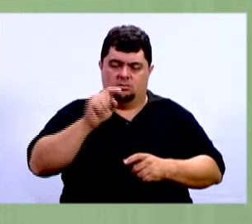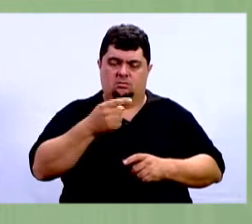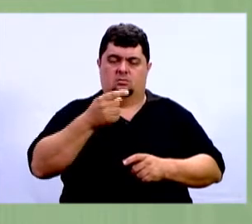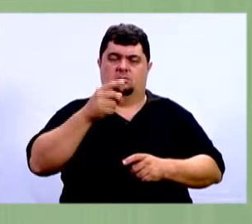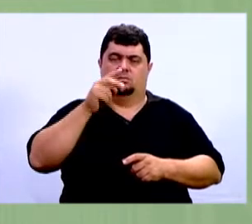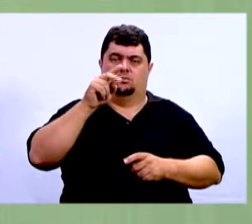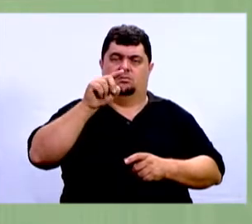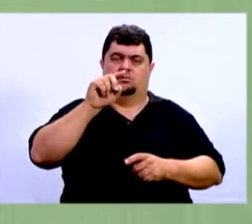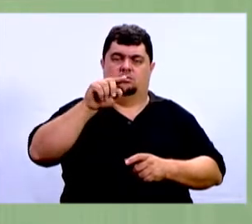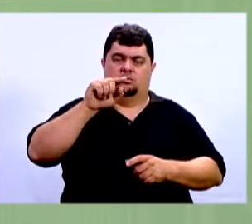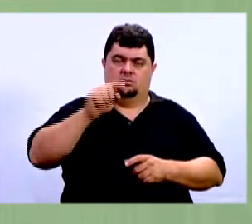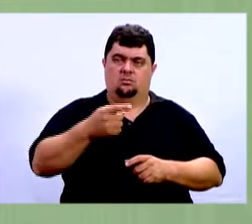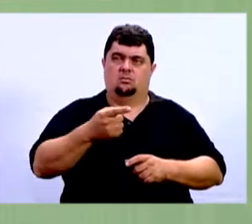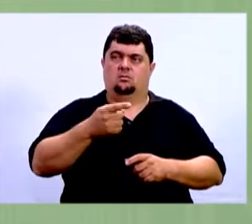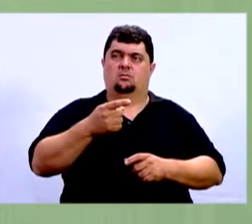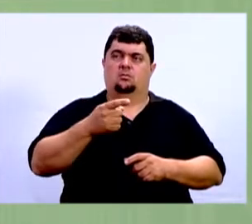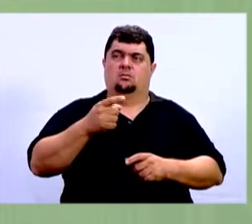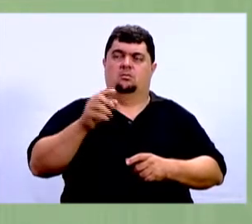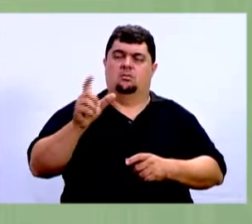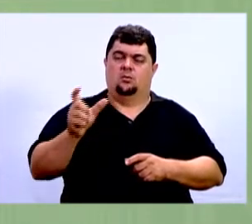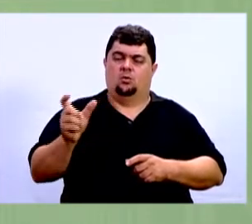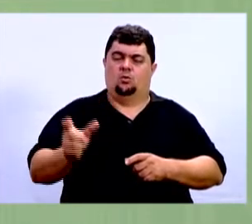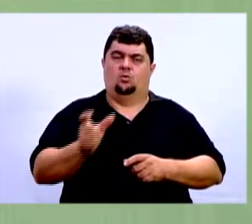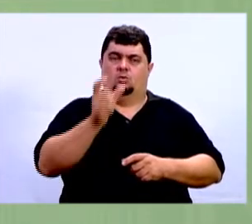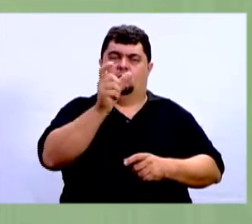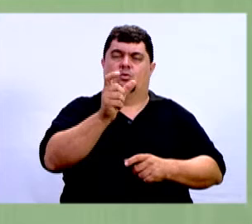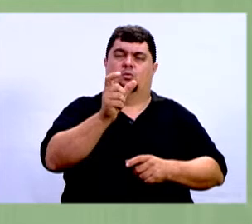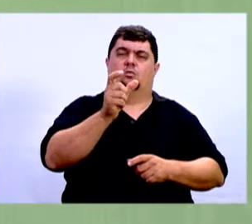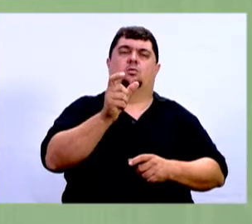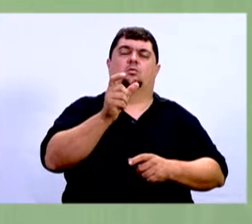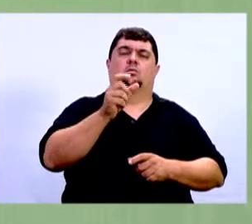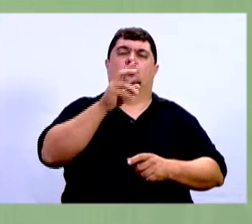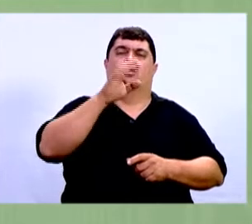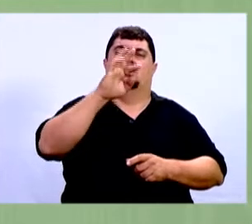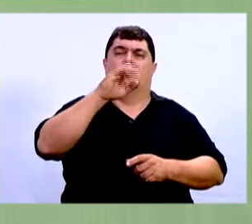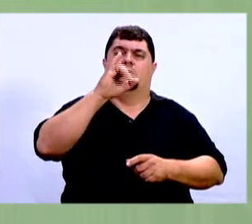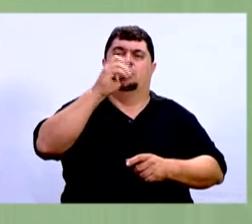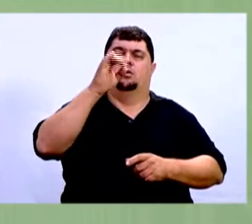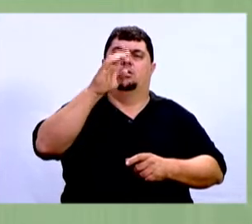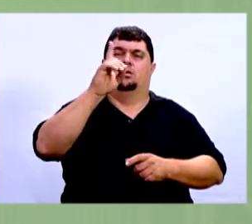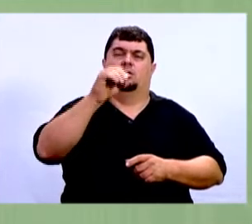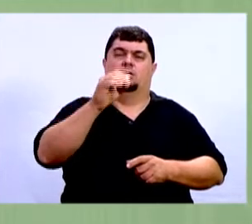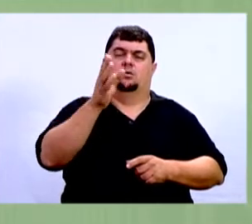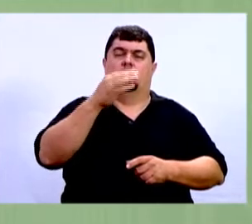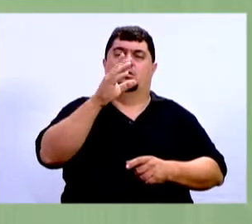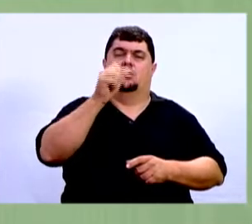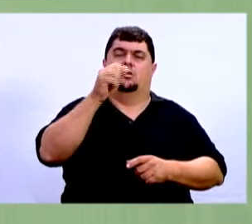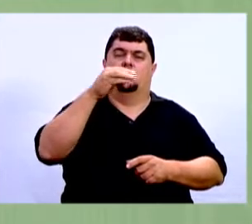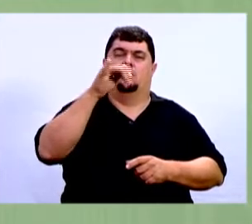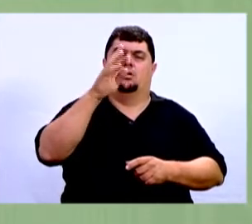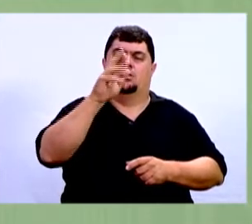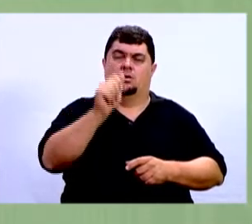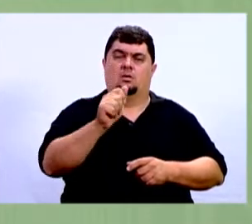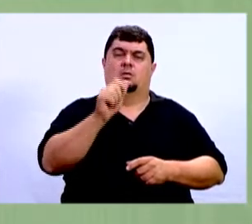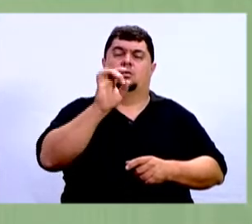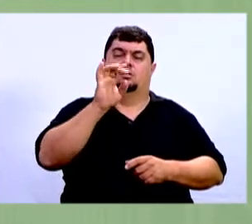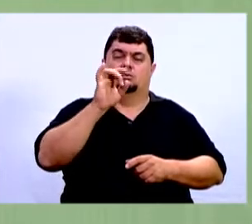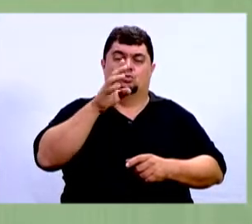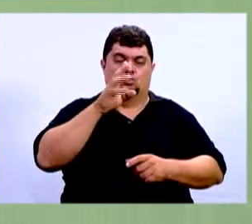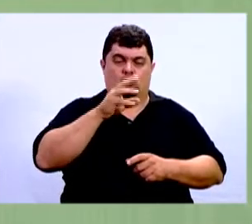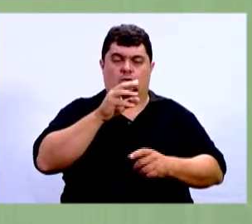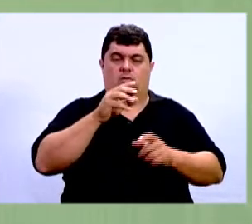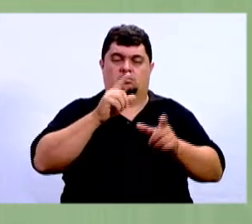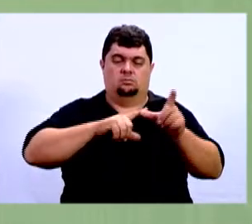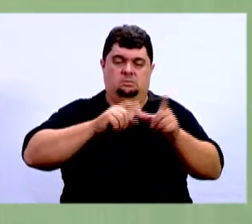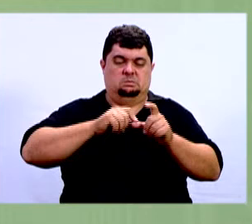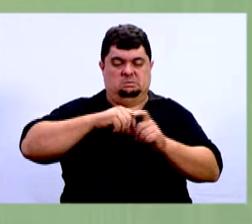vírgula, correto? Aí eu vou colocar o nome do segundo autor. É o Ricardo Câmara, então só o Câmara vai em caixa alta.